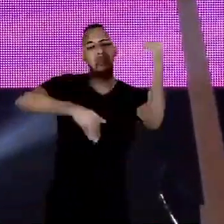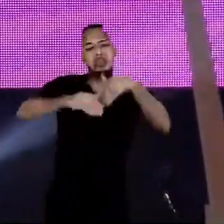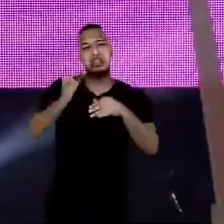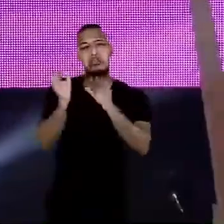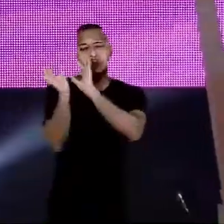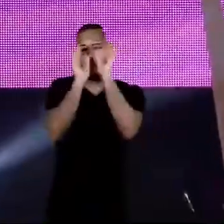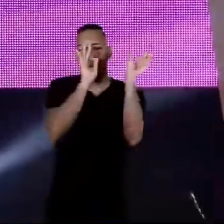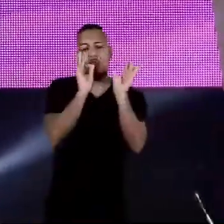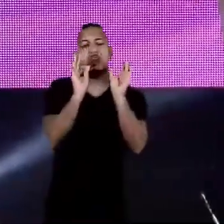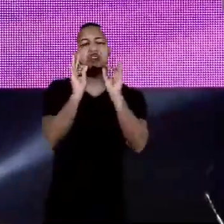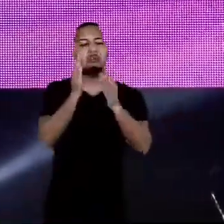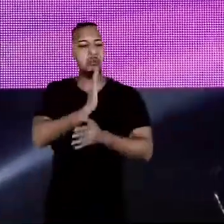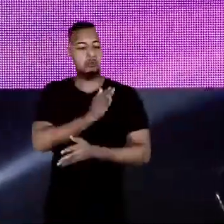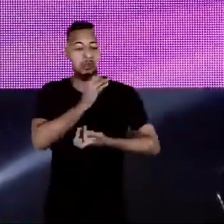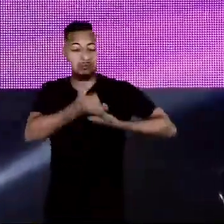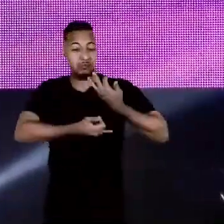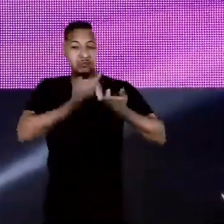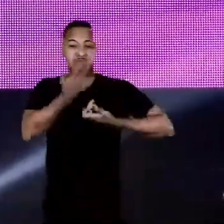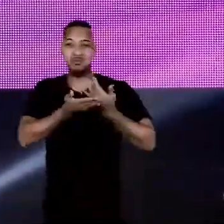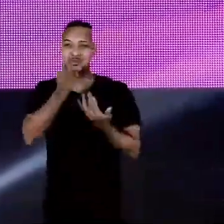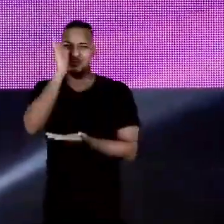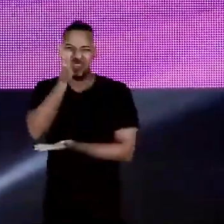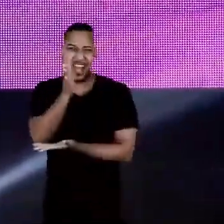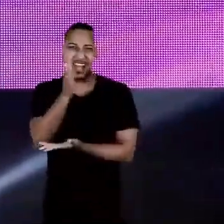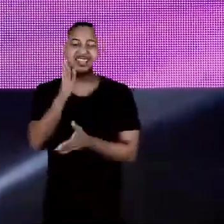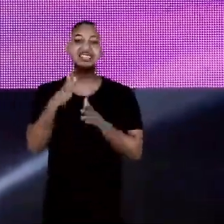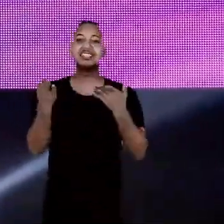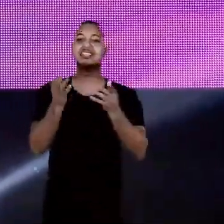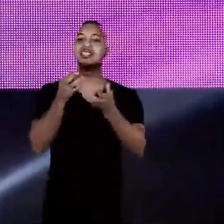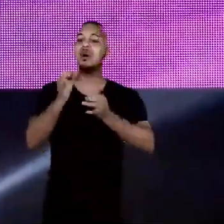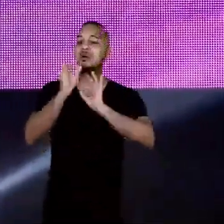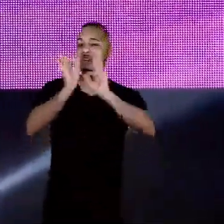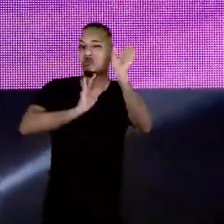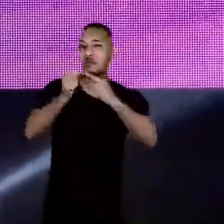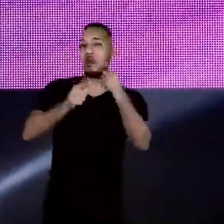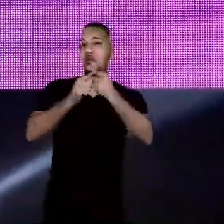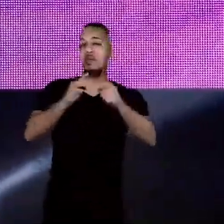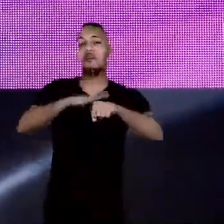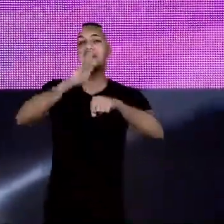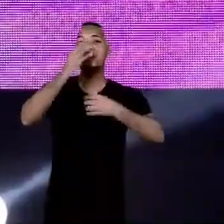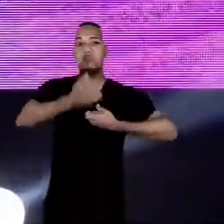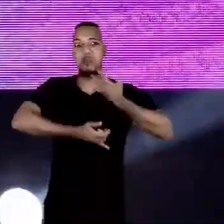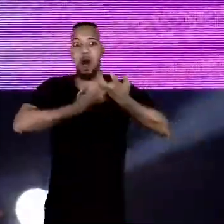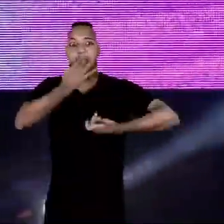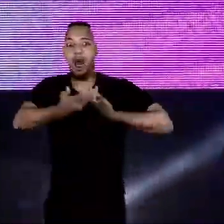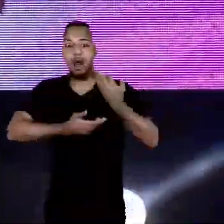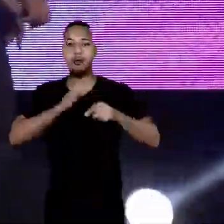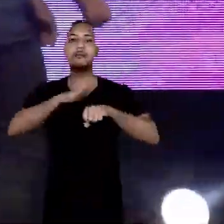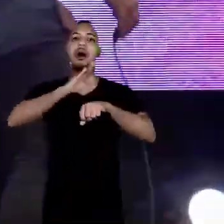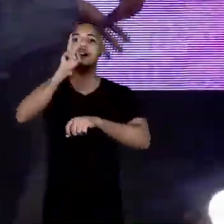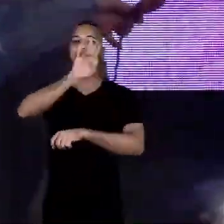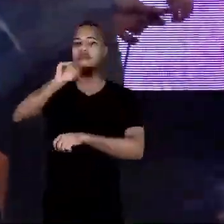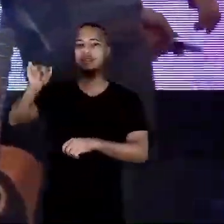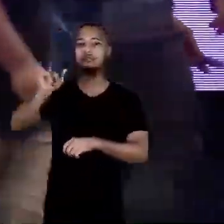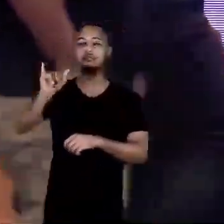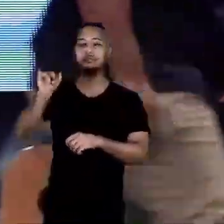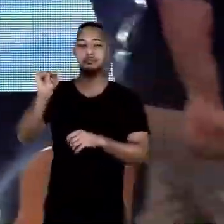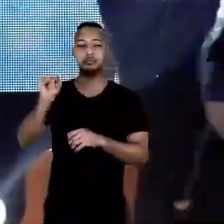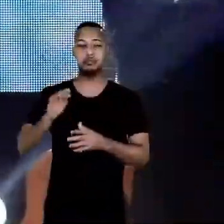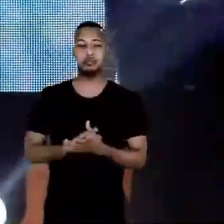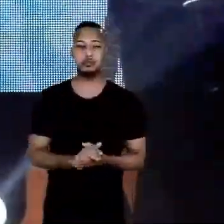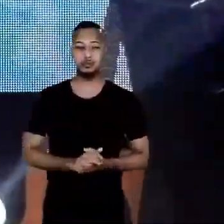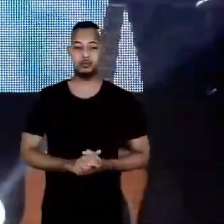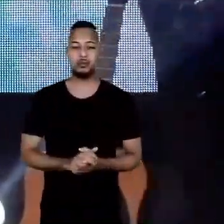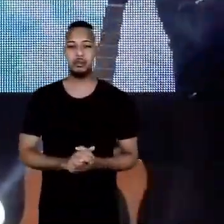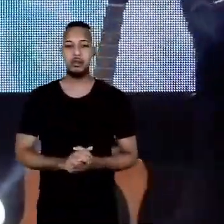fogo? Se prepara, porque vai pegar mais ainda. E eu quero mandar um abraço todo especial